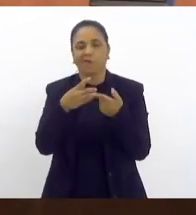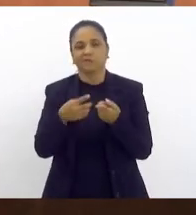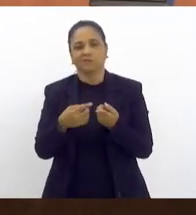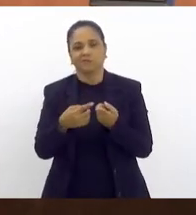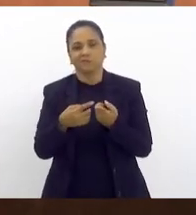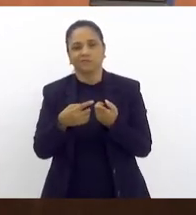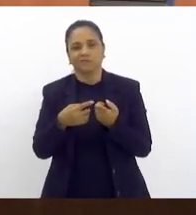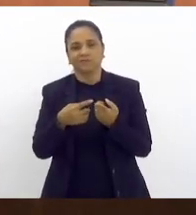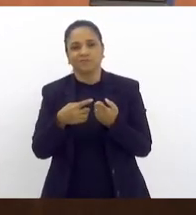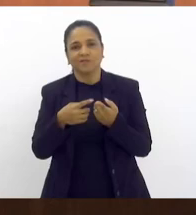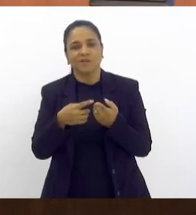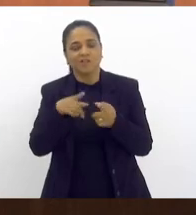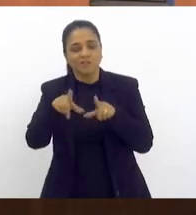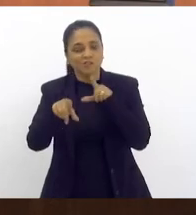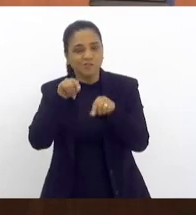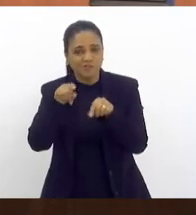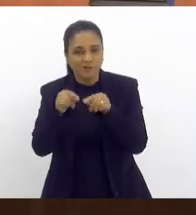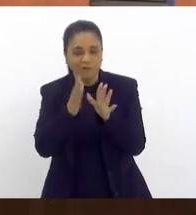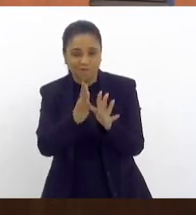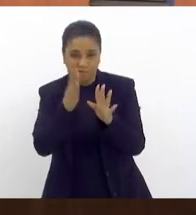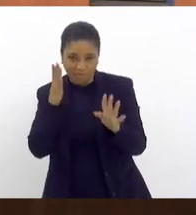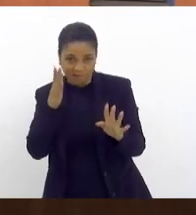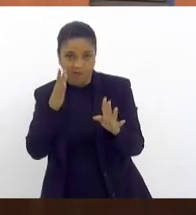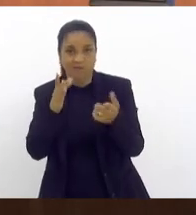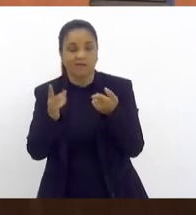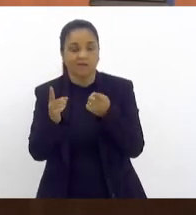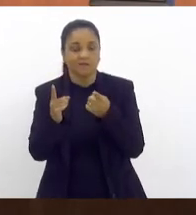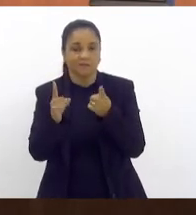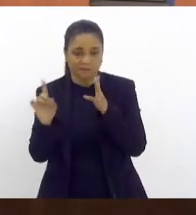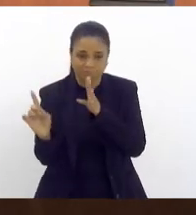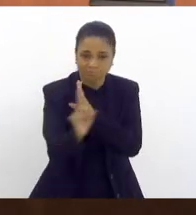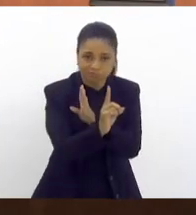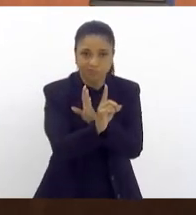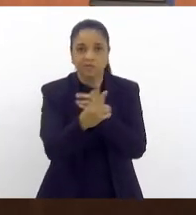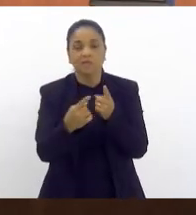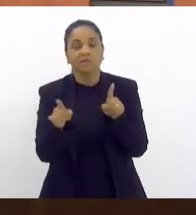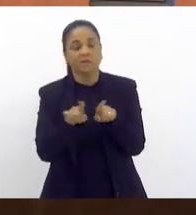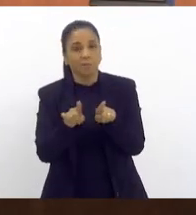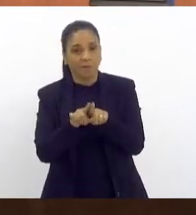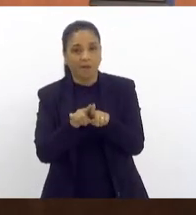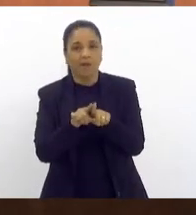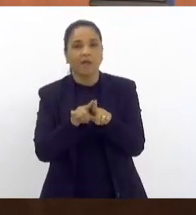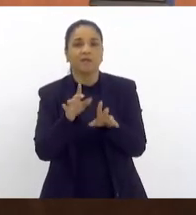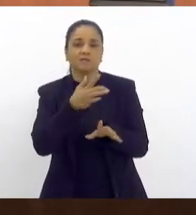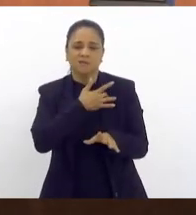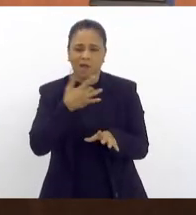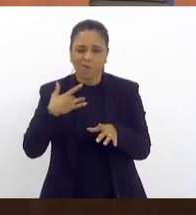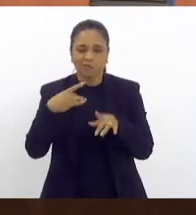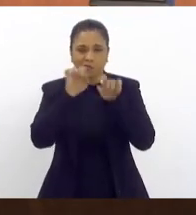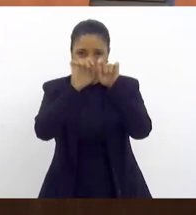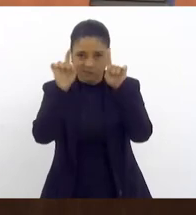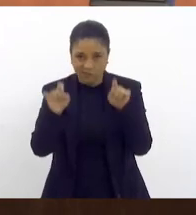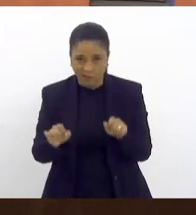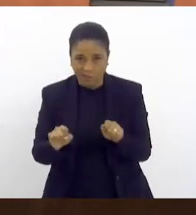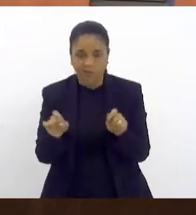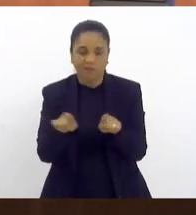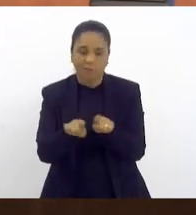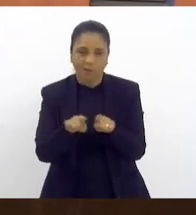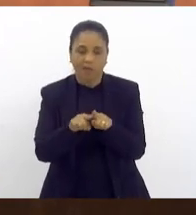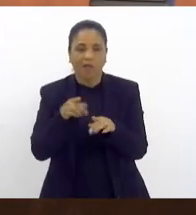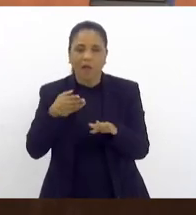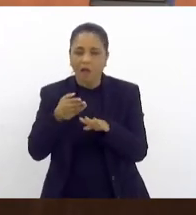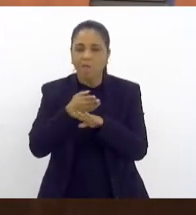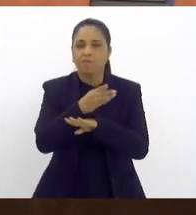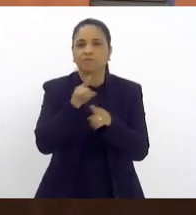da preferência no atendimento seja até mesmo para poder acessar o serviço de saúde pública nós conseguimos aprovar em